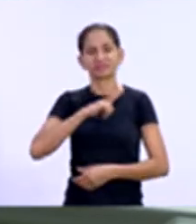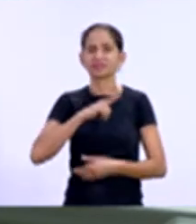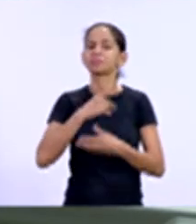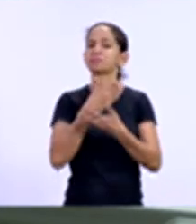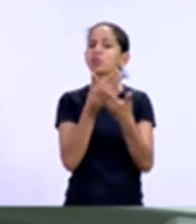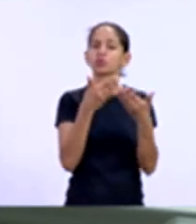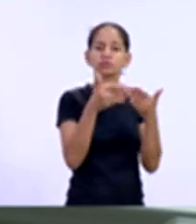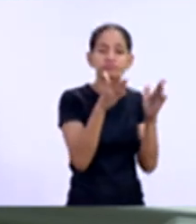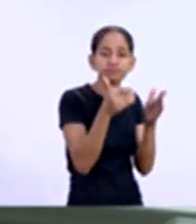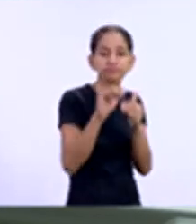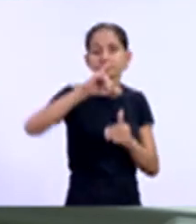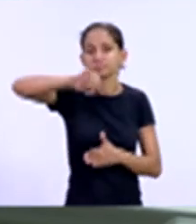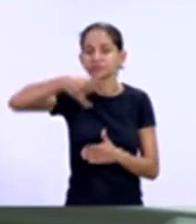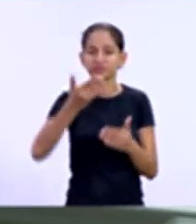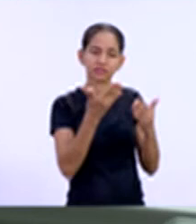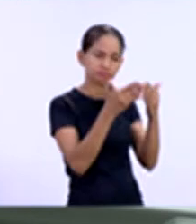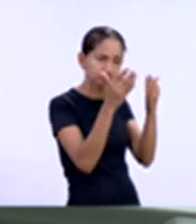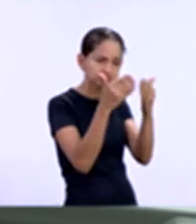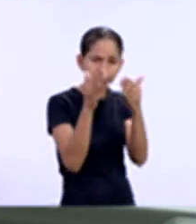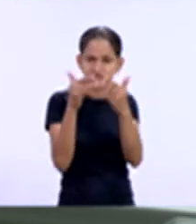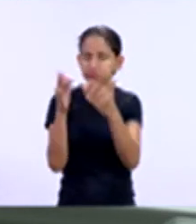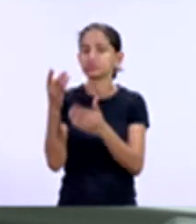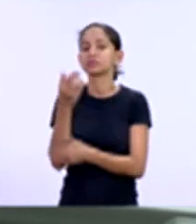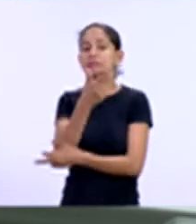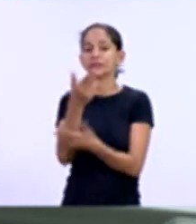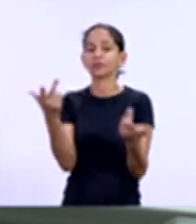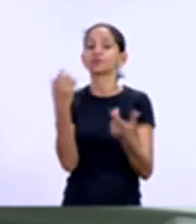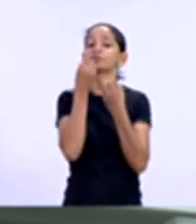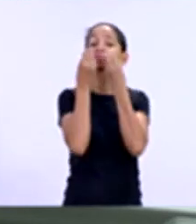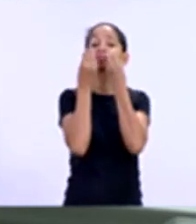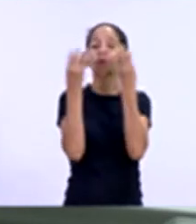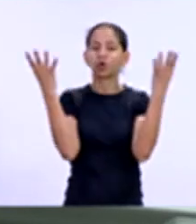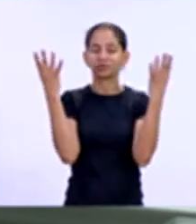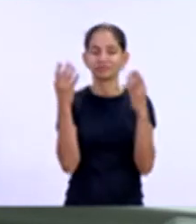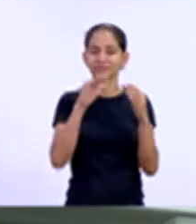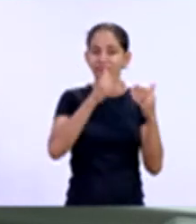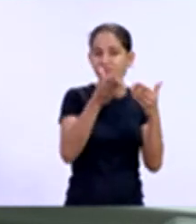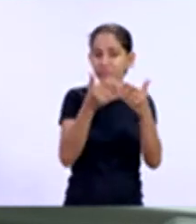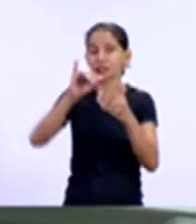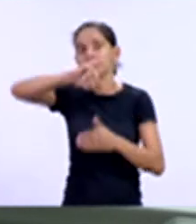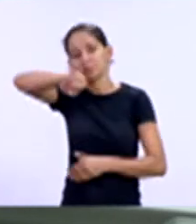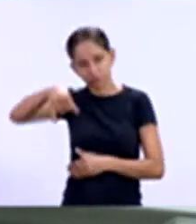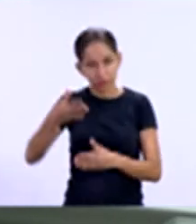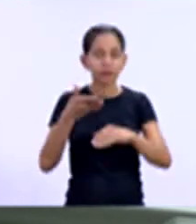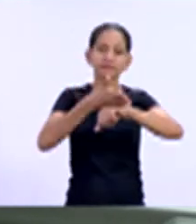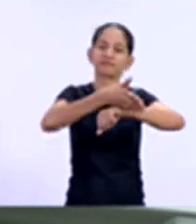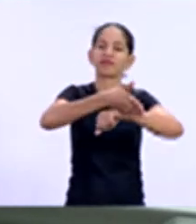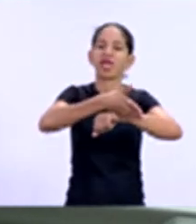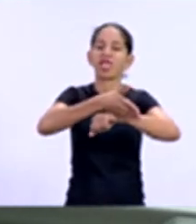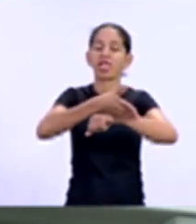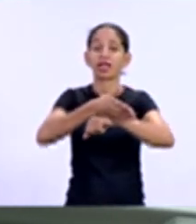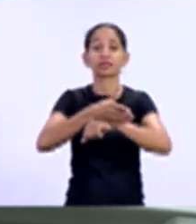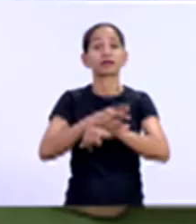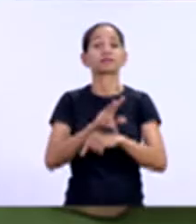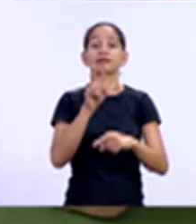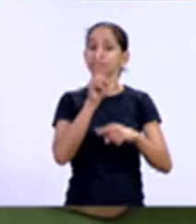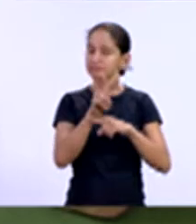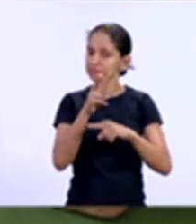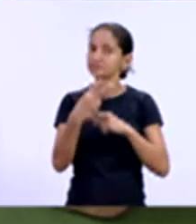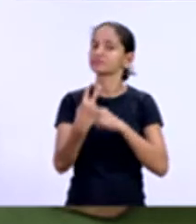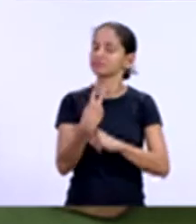muitas portas. Por conta desse abrir muitas portas é que nós temos que ter uma certa vigilância, não é,